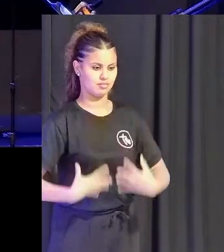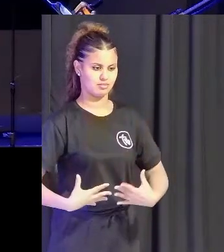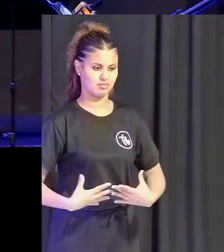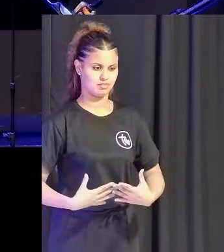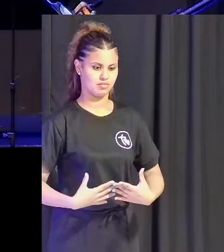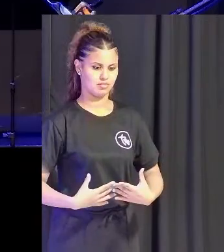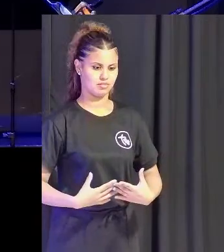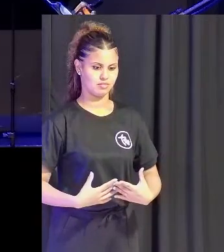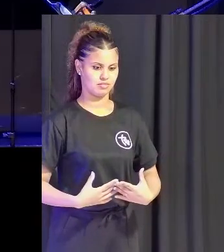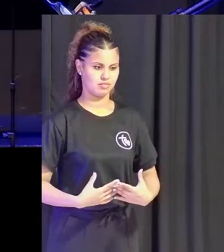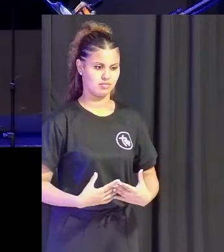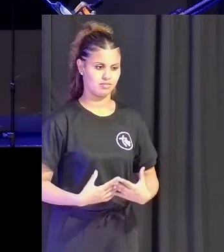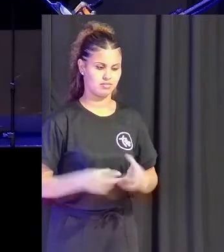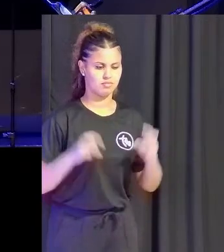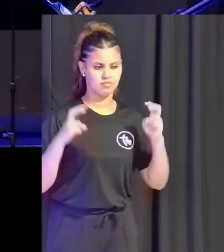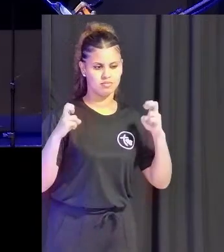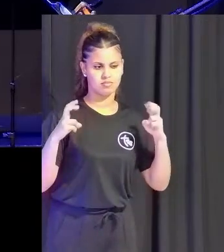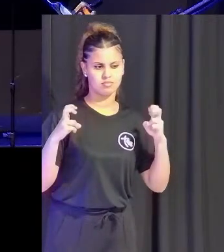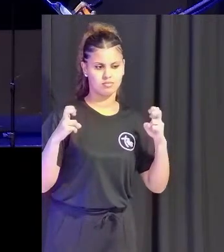Versículo